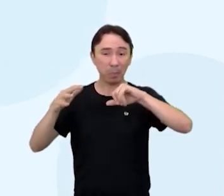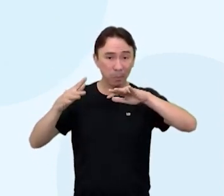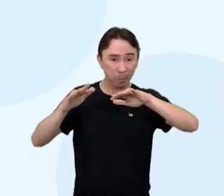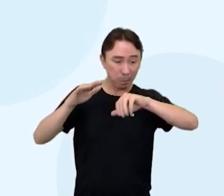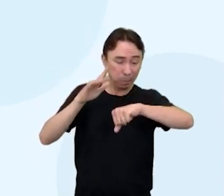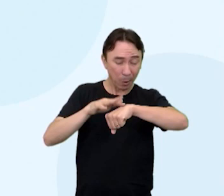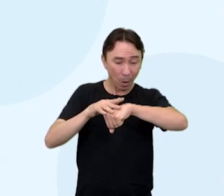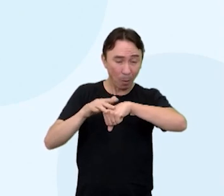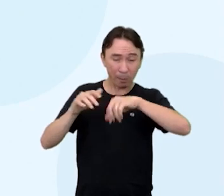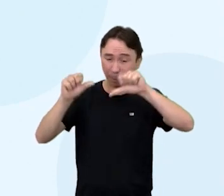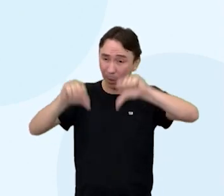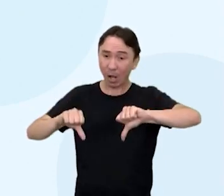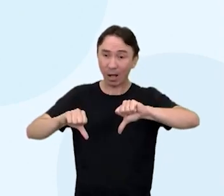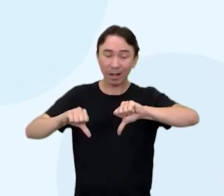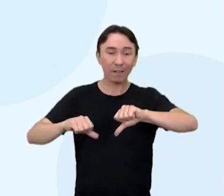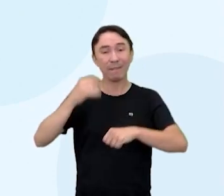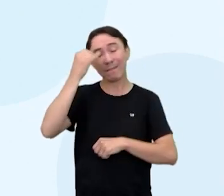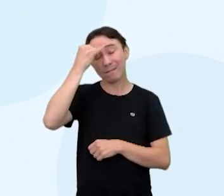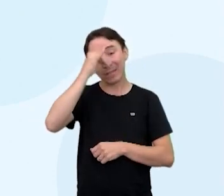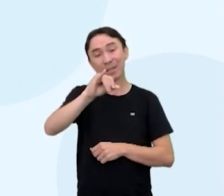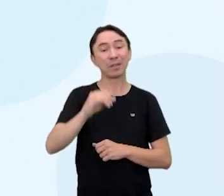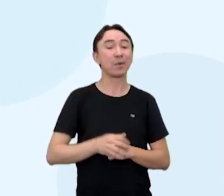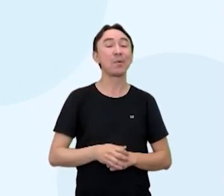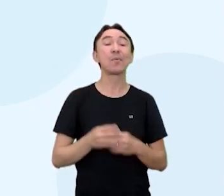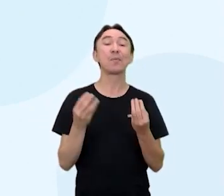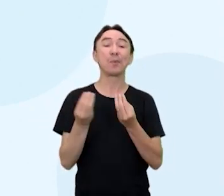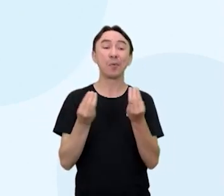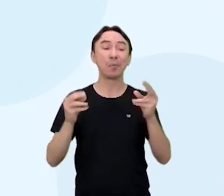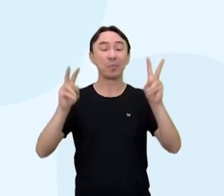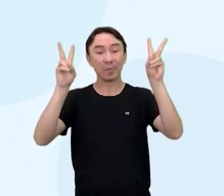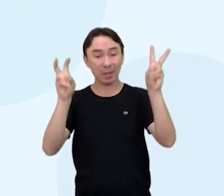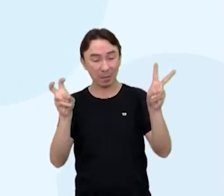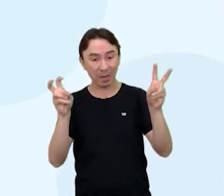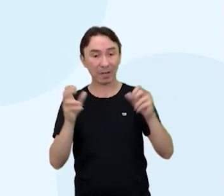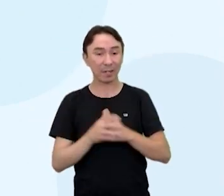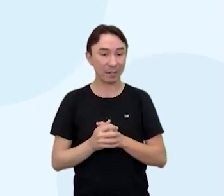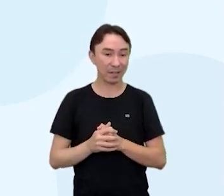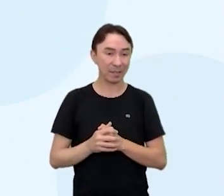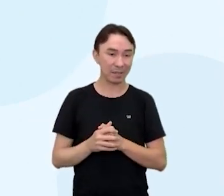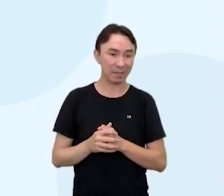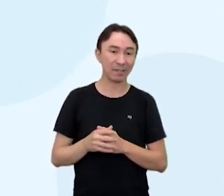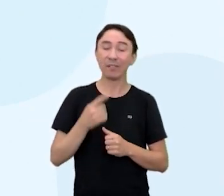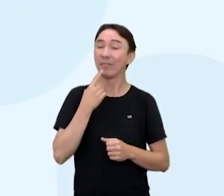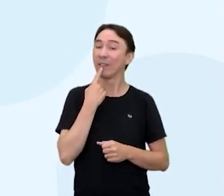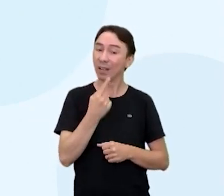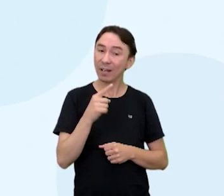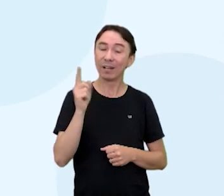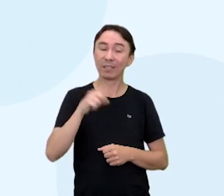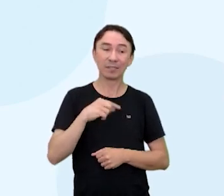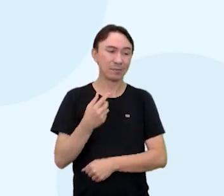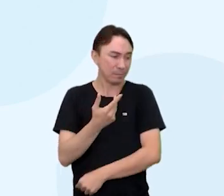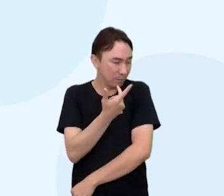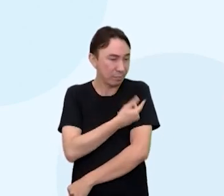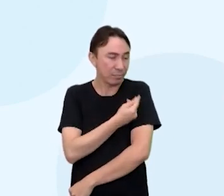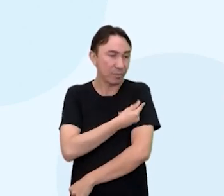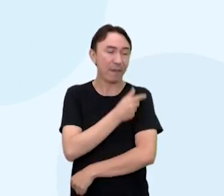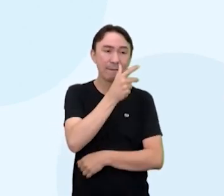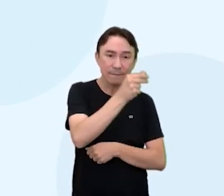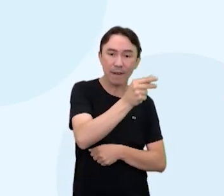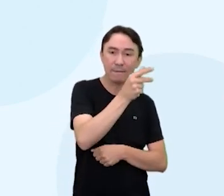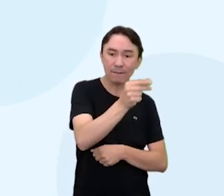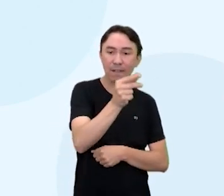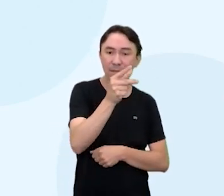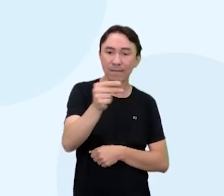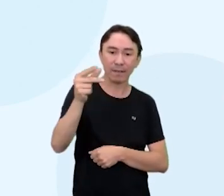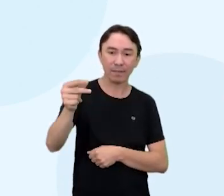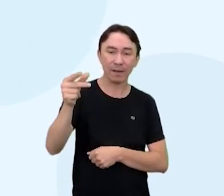ideologia por trás disso, como é que o tema é tratado. Olha só, está falando de cobertura vacinal, ou seja, está buscando o social. Não